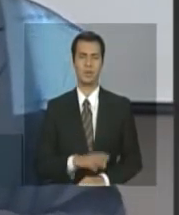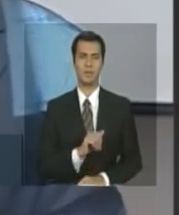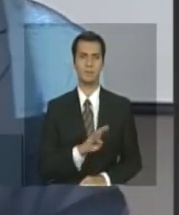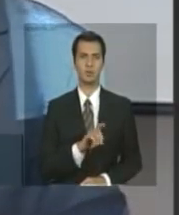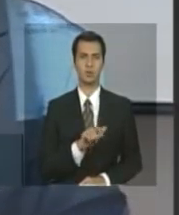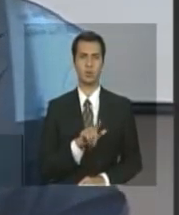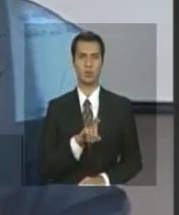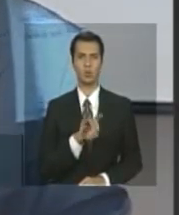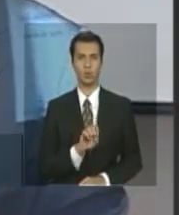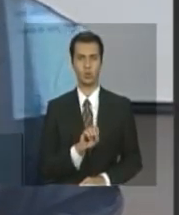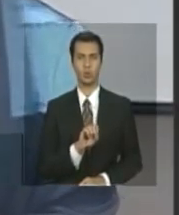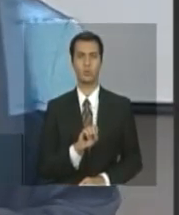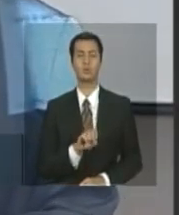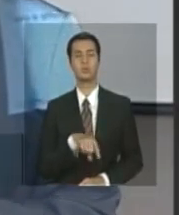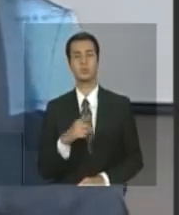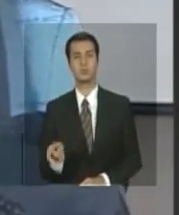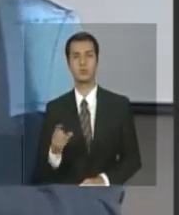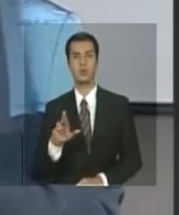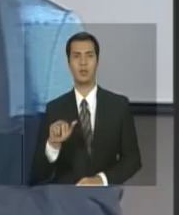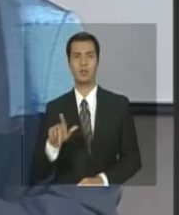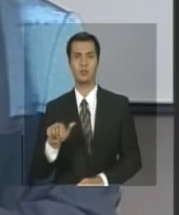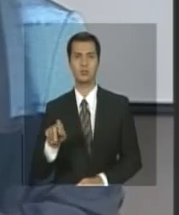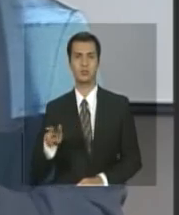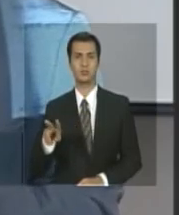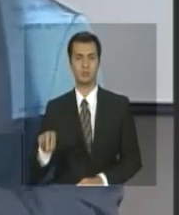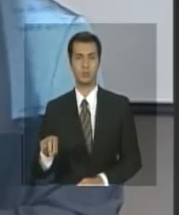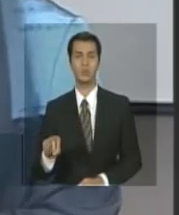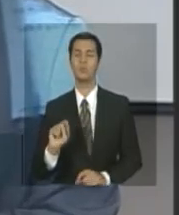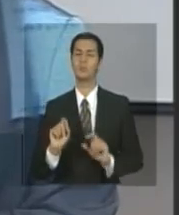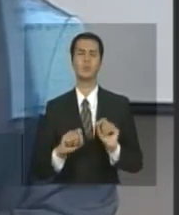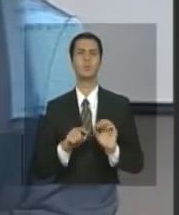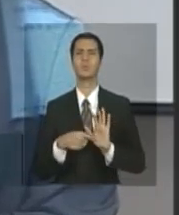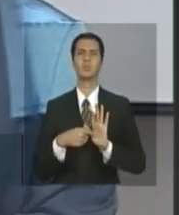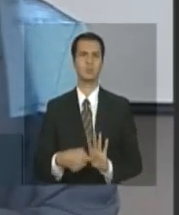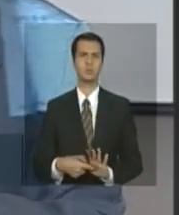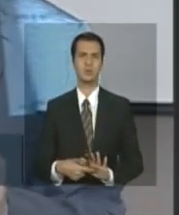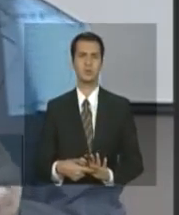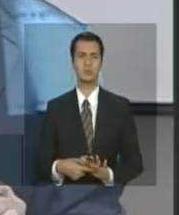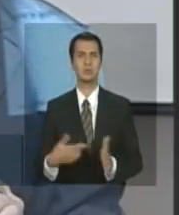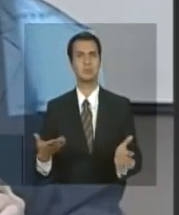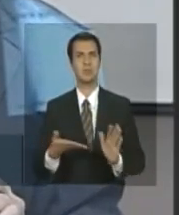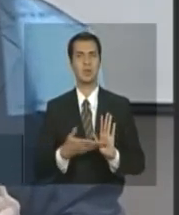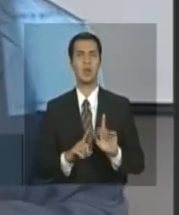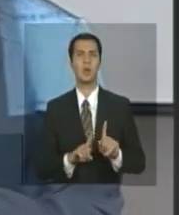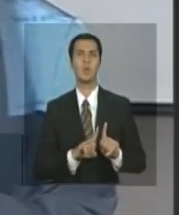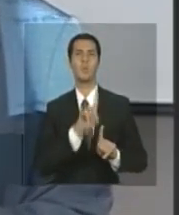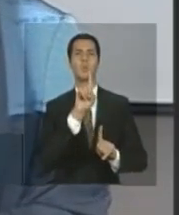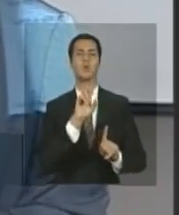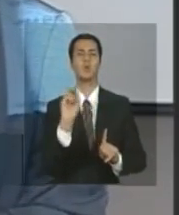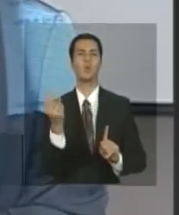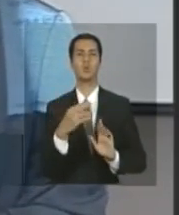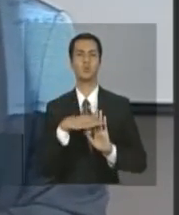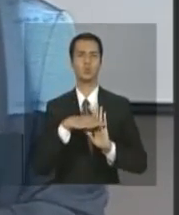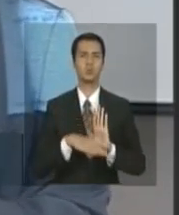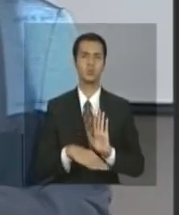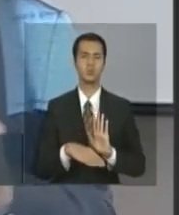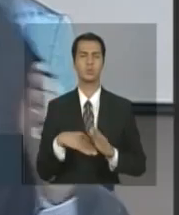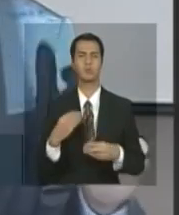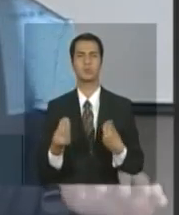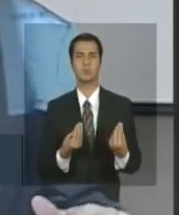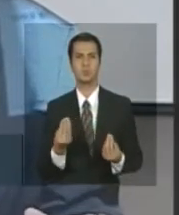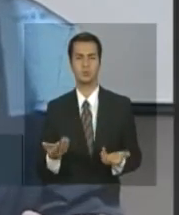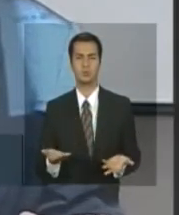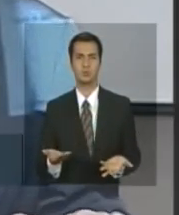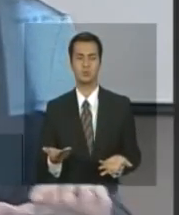o sentido todo dessa conversa é o seguinte, qual é a tendência? Está aumentando ou está diminuindo, ou está estável.